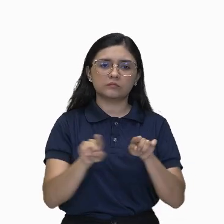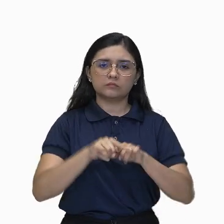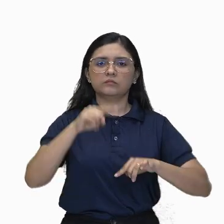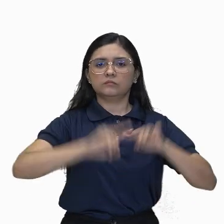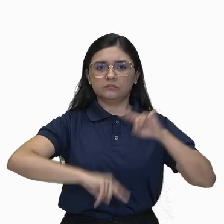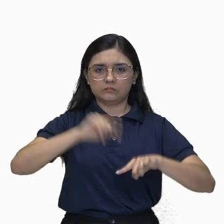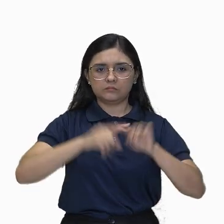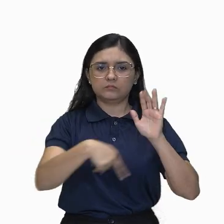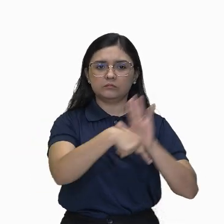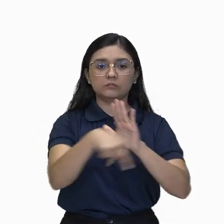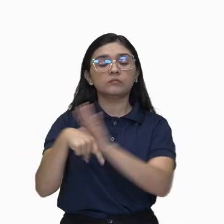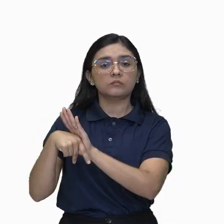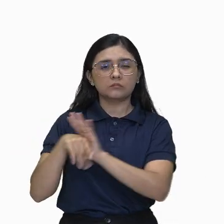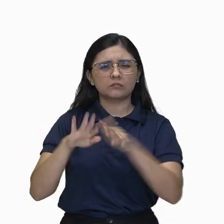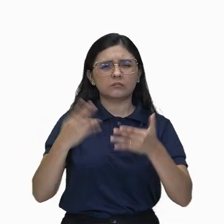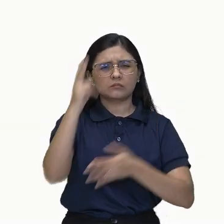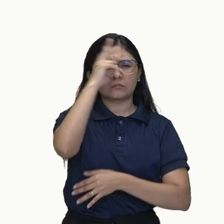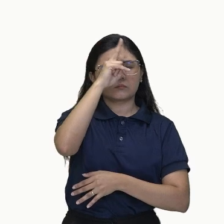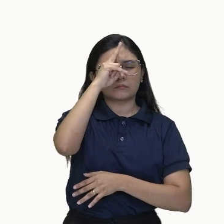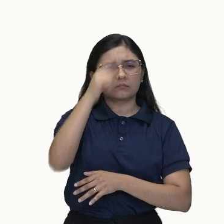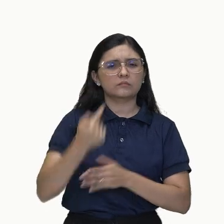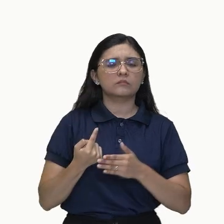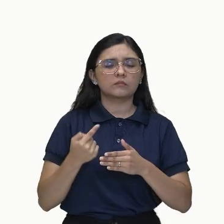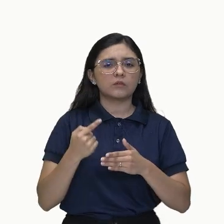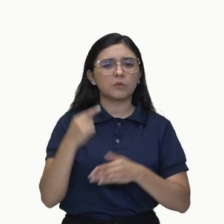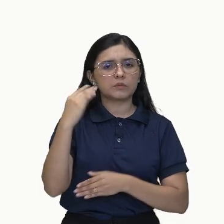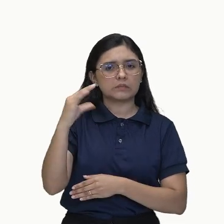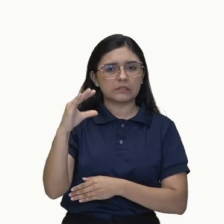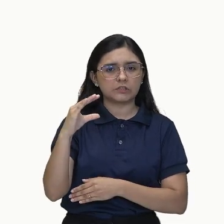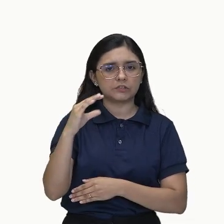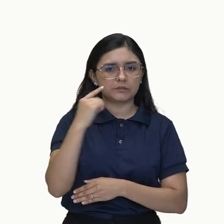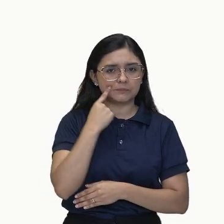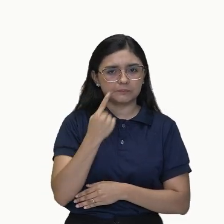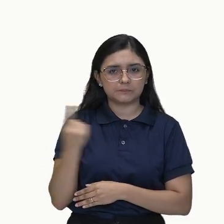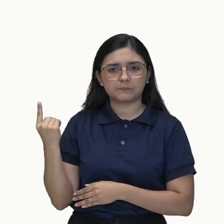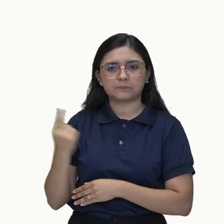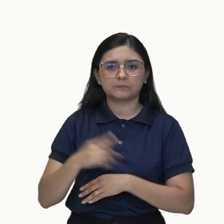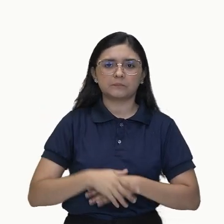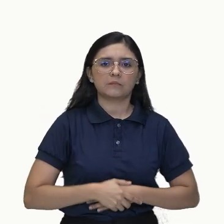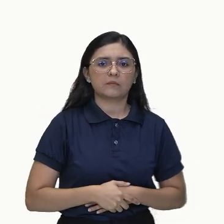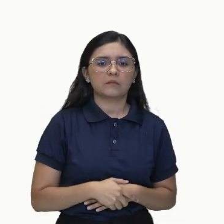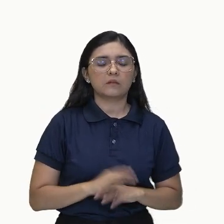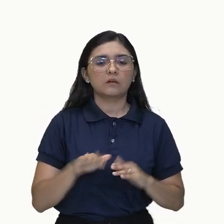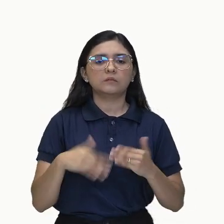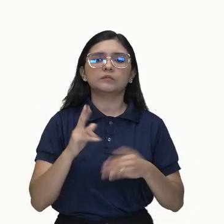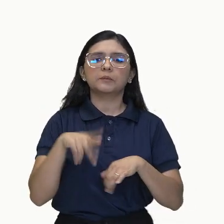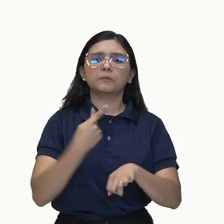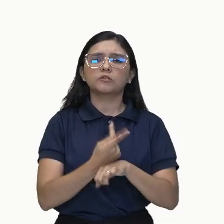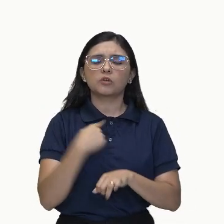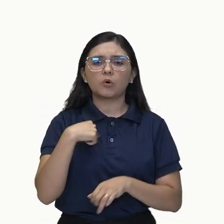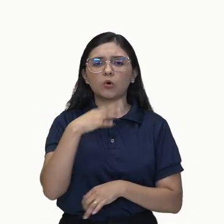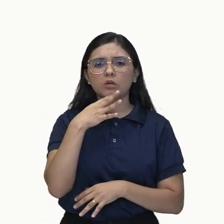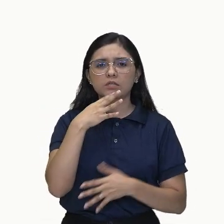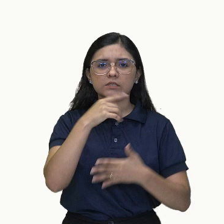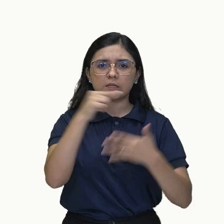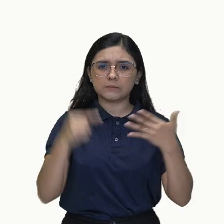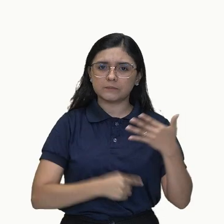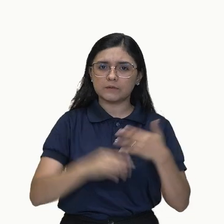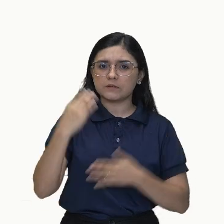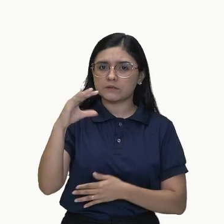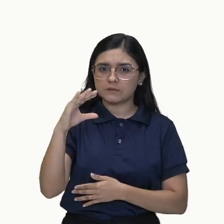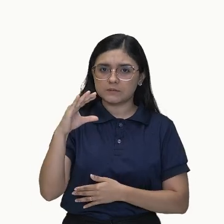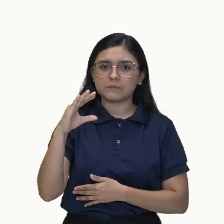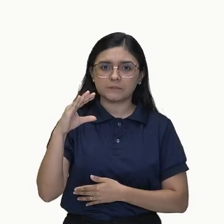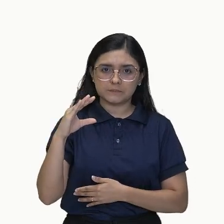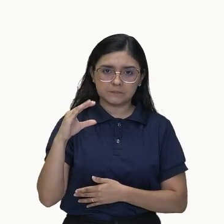aparelhos. Lembram lá dos cientistas? Olhem aí. Depois que eu conheci os cientistas, eu tenho